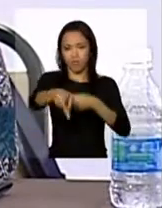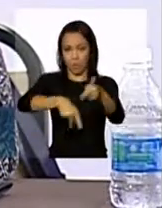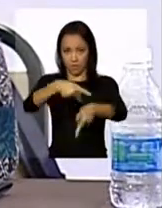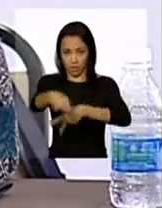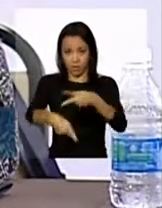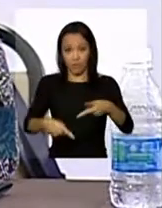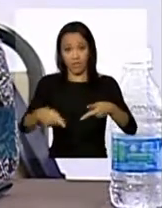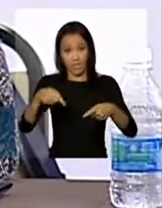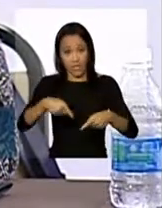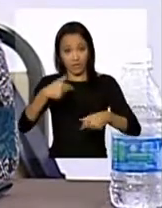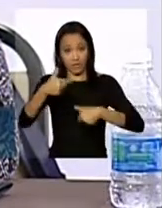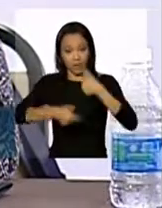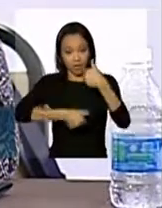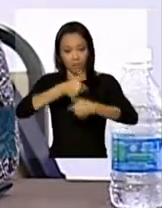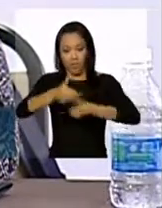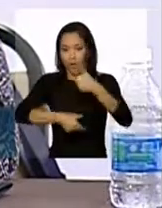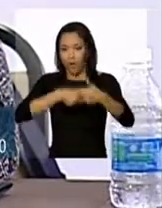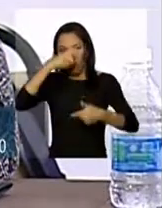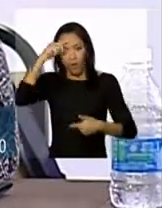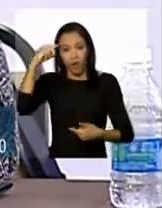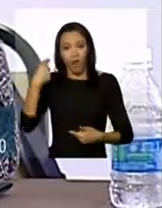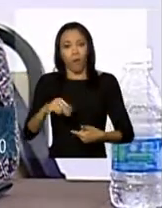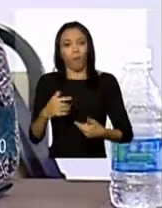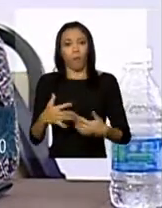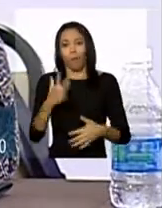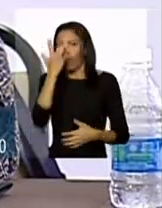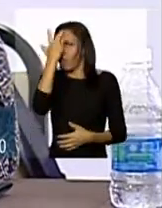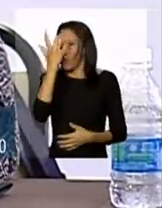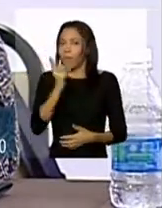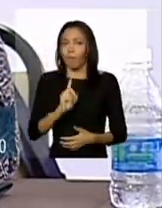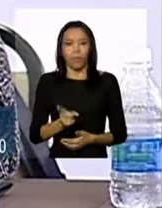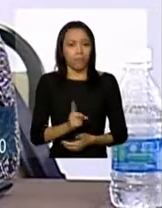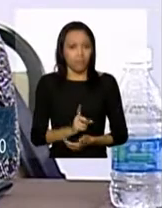árduo, foi muito,